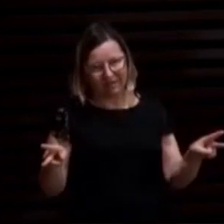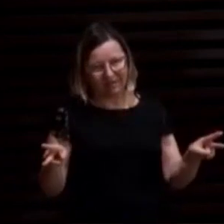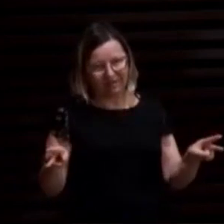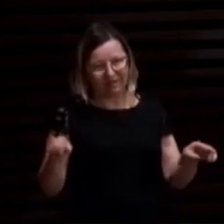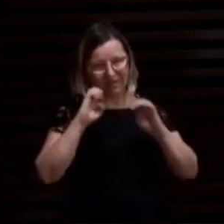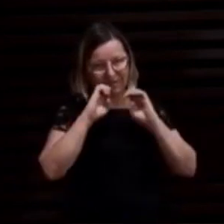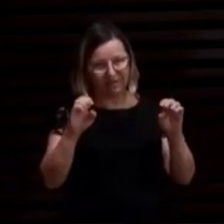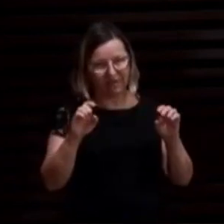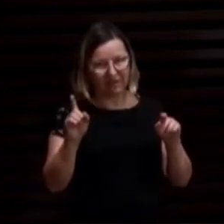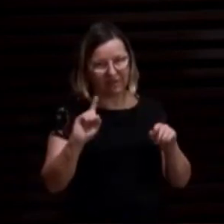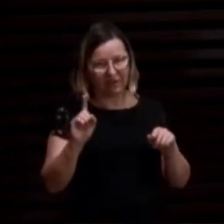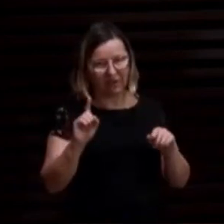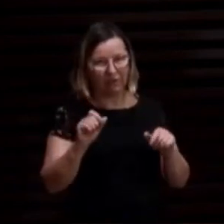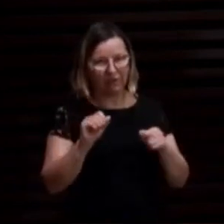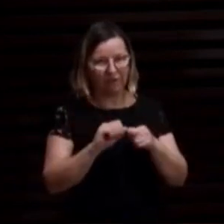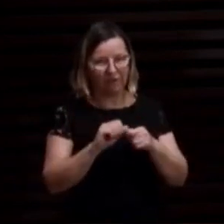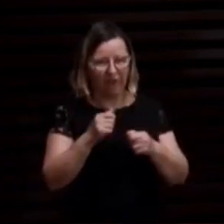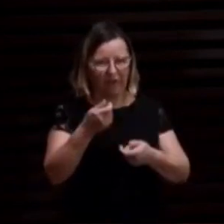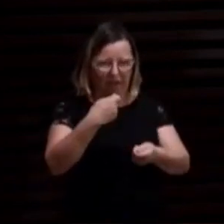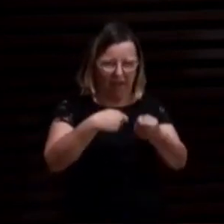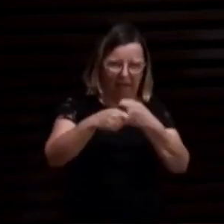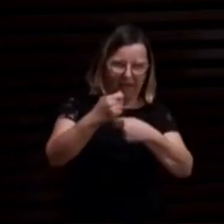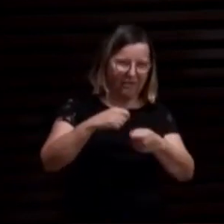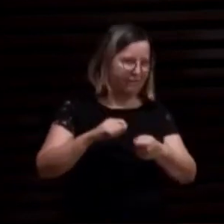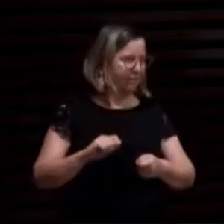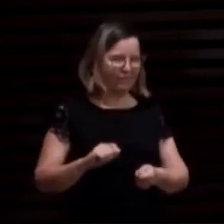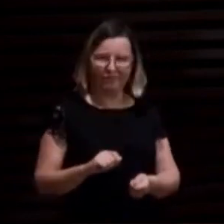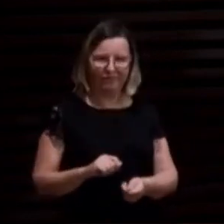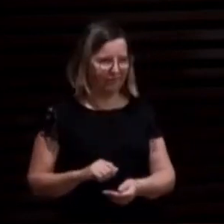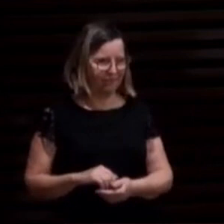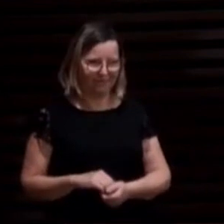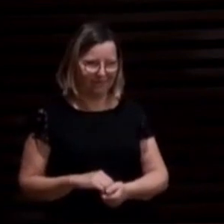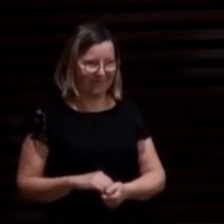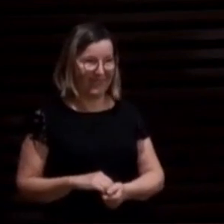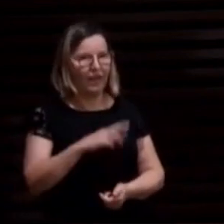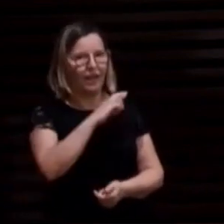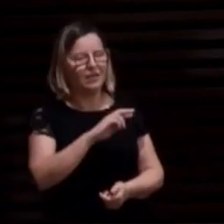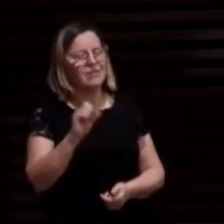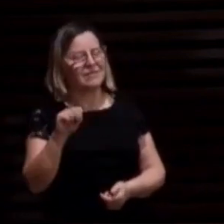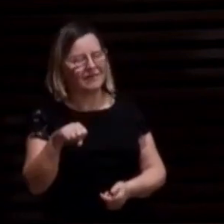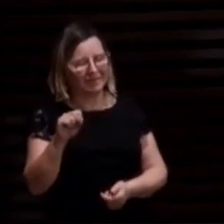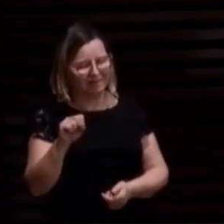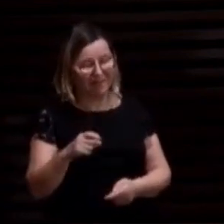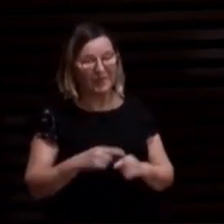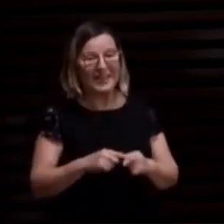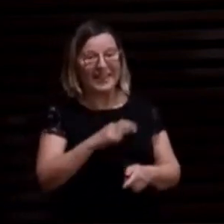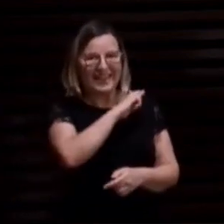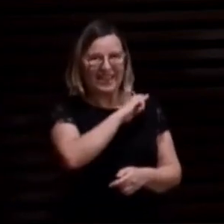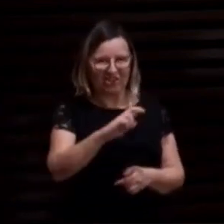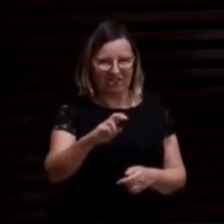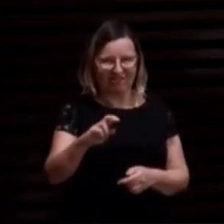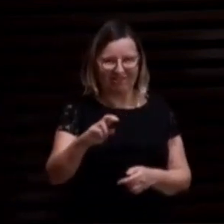Evangelho não faz coluio, não faz negociata. Religião faz. Porque religião é